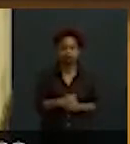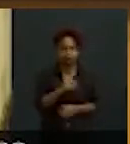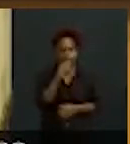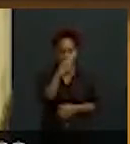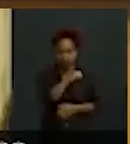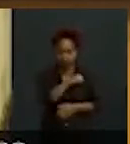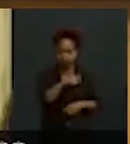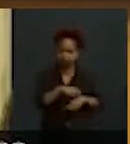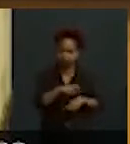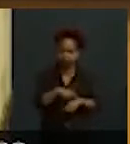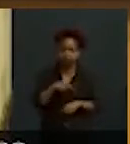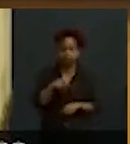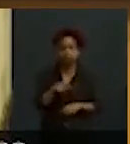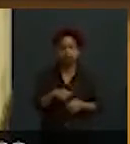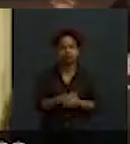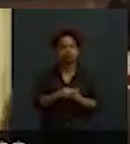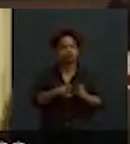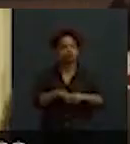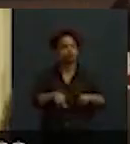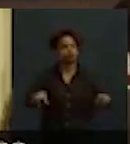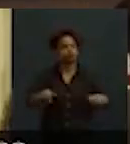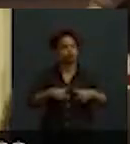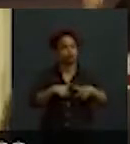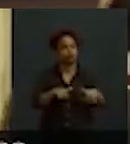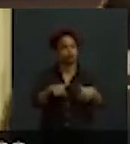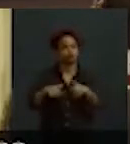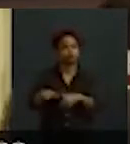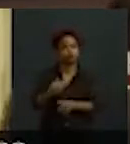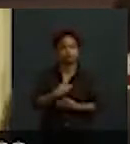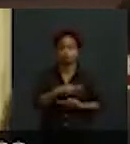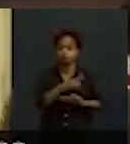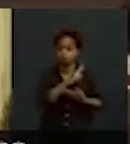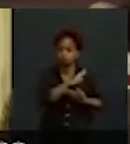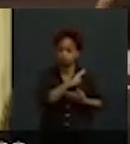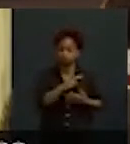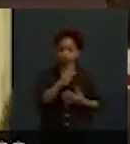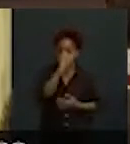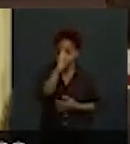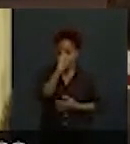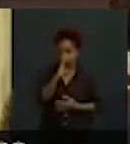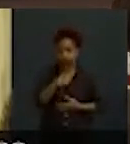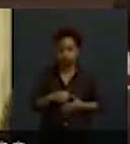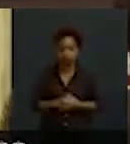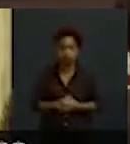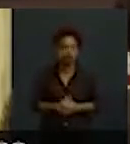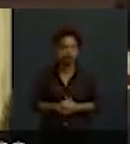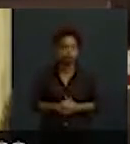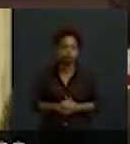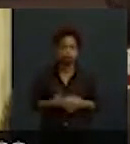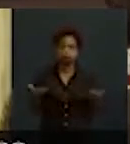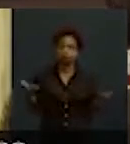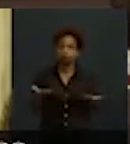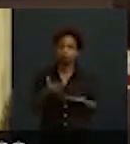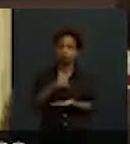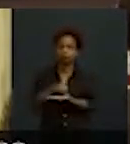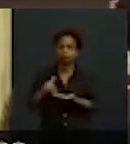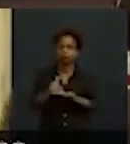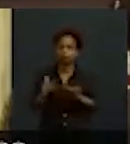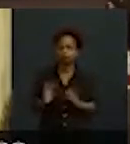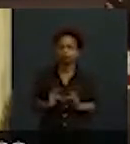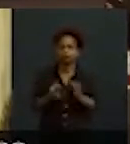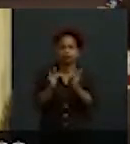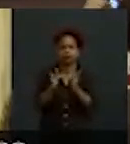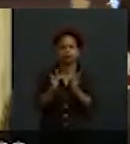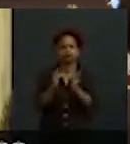foi designado para diversas funções de chefia. Atualmente, é o secretário de Tecnologia